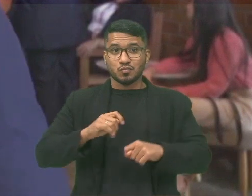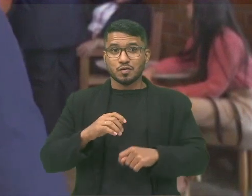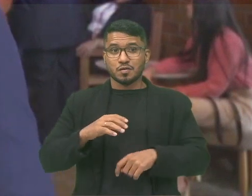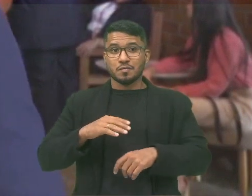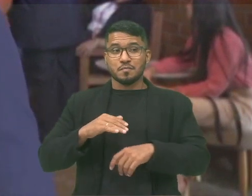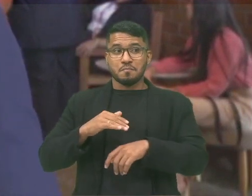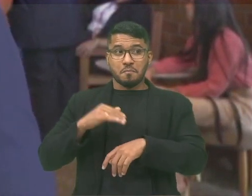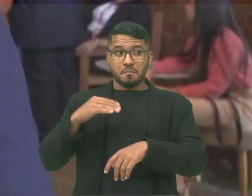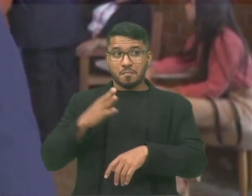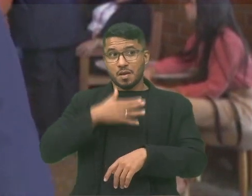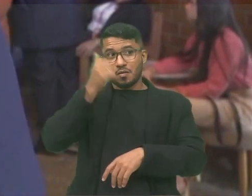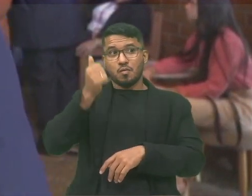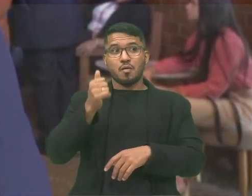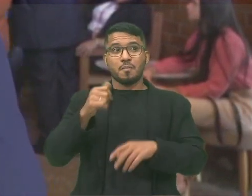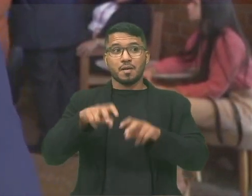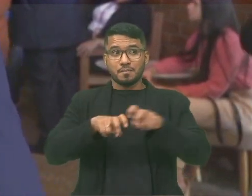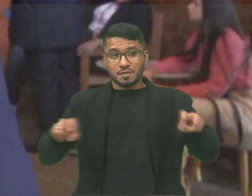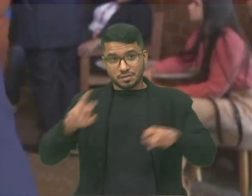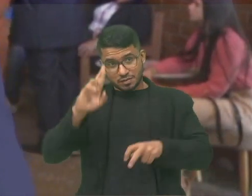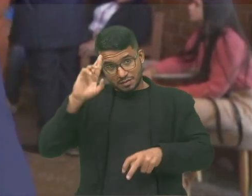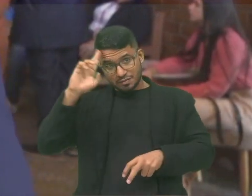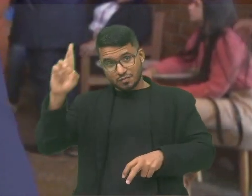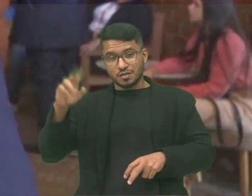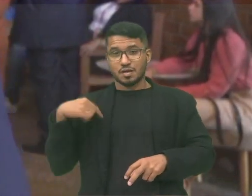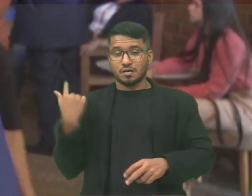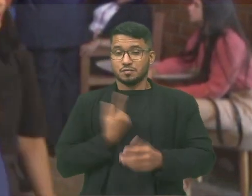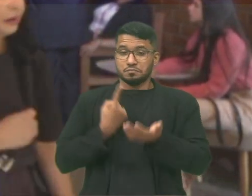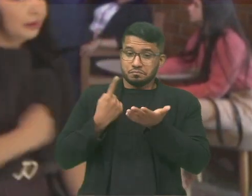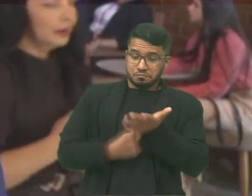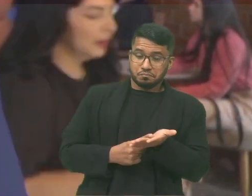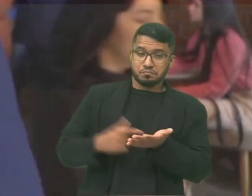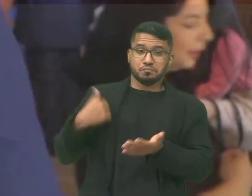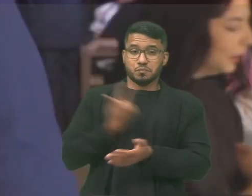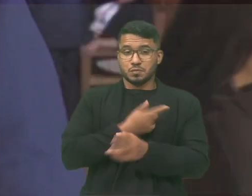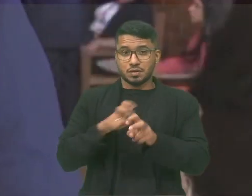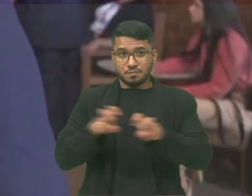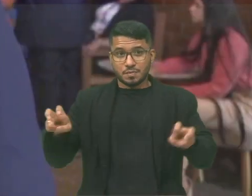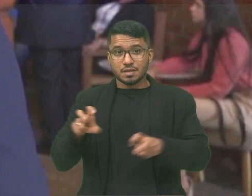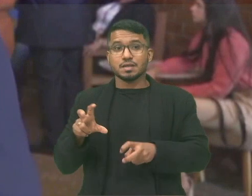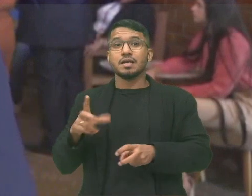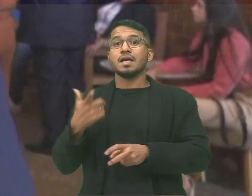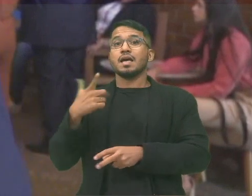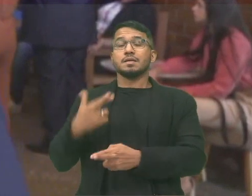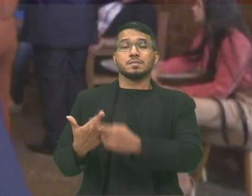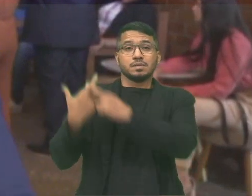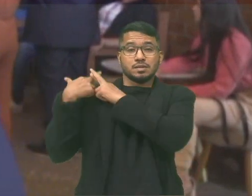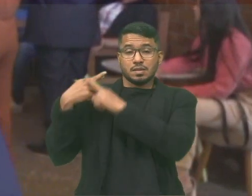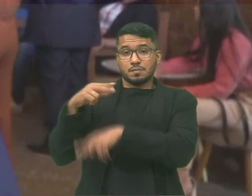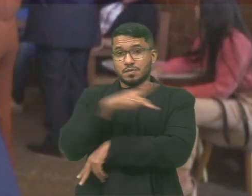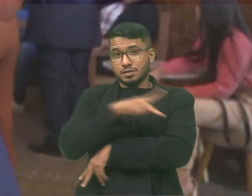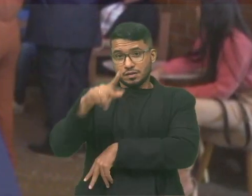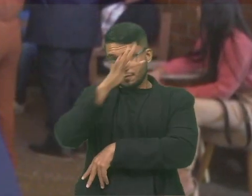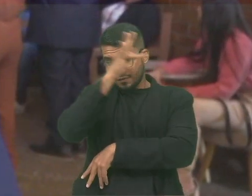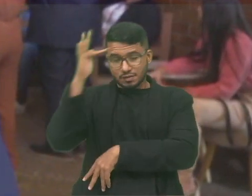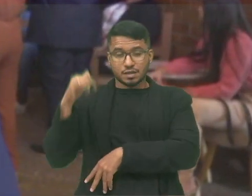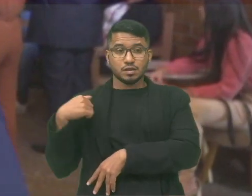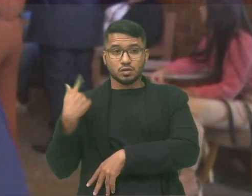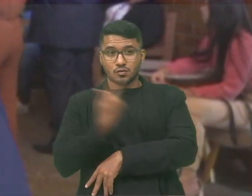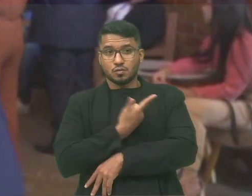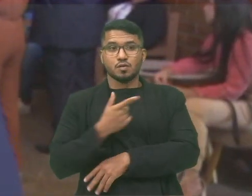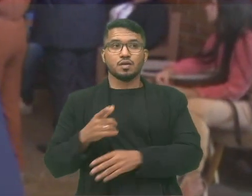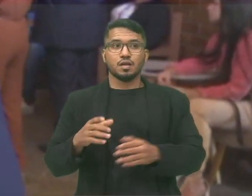diretora e mais agilidade. Esse era um compromisso nosso da mesa, assumido pelo presidente Franzé, por todos nós que fazemos